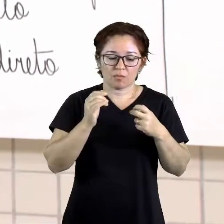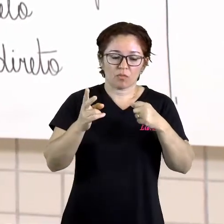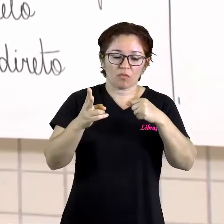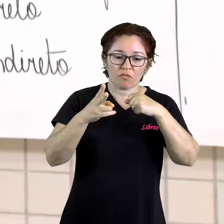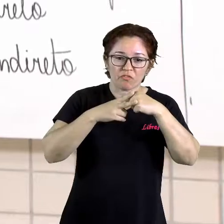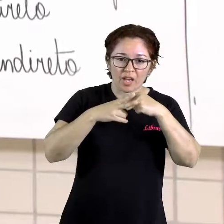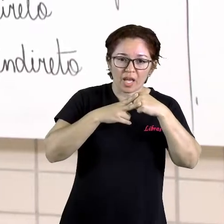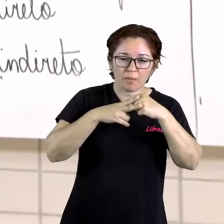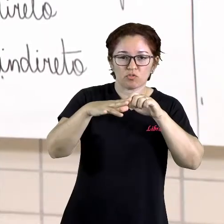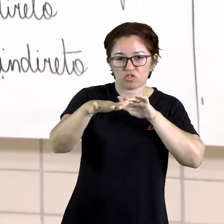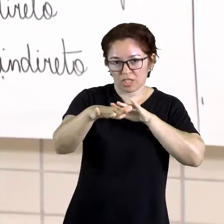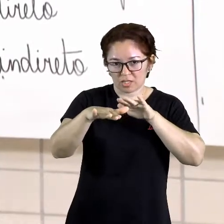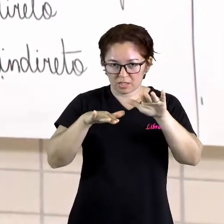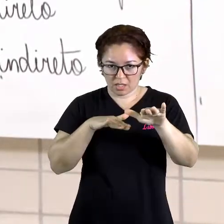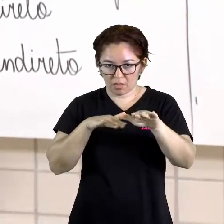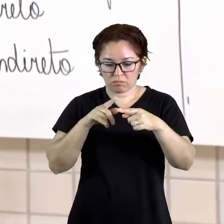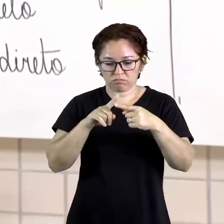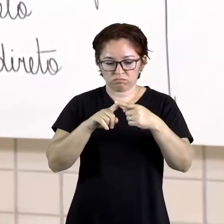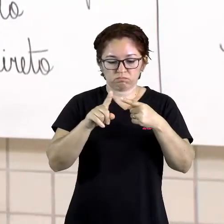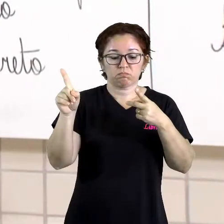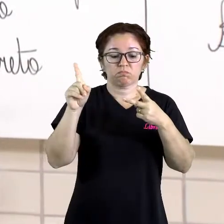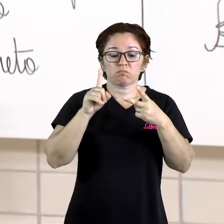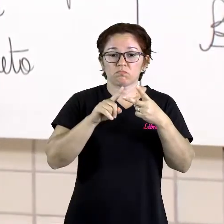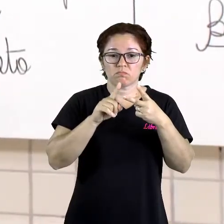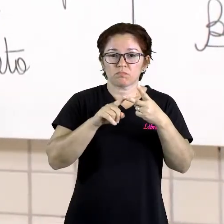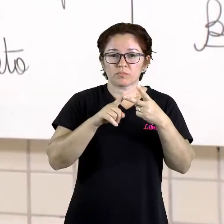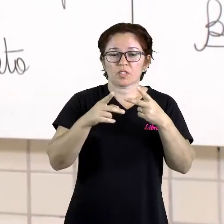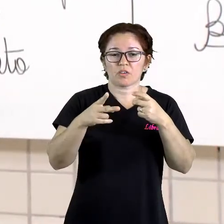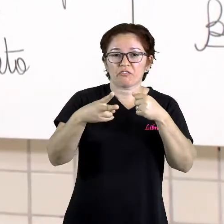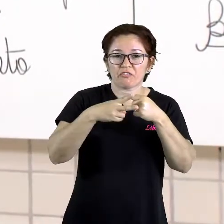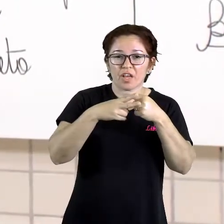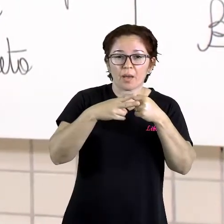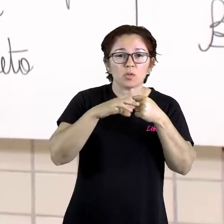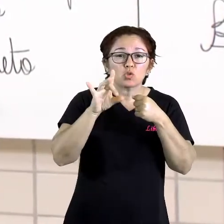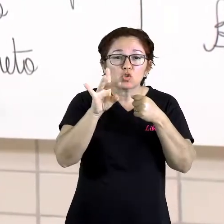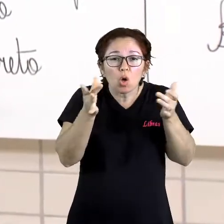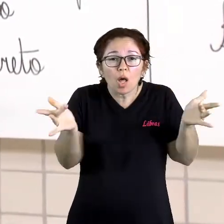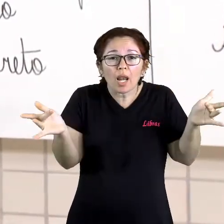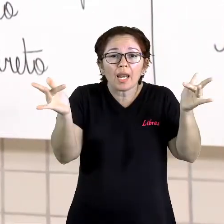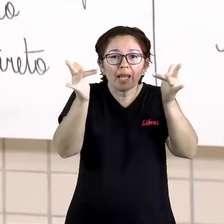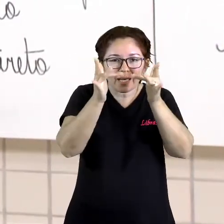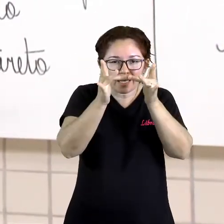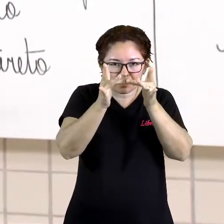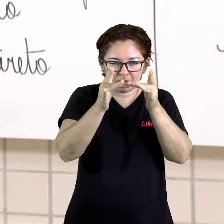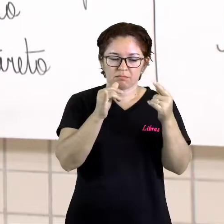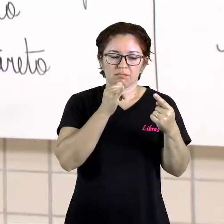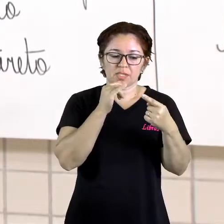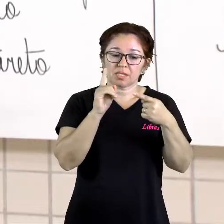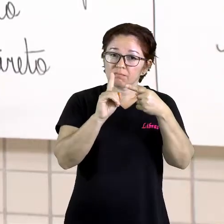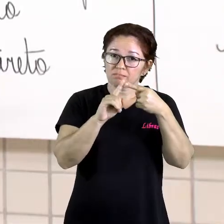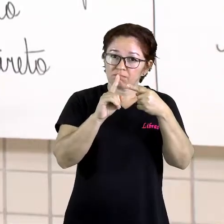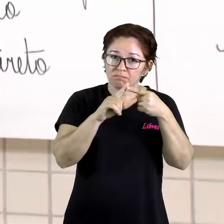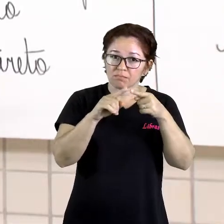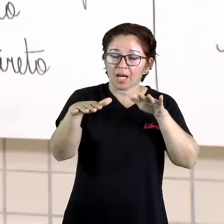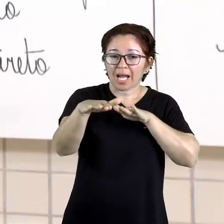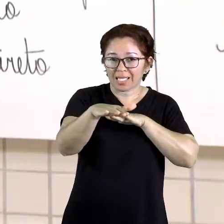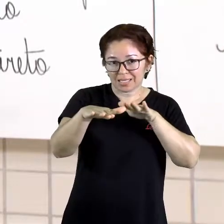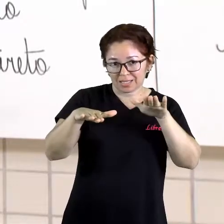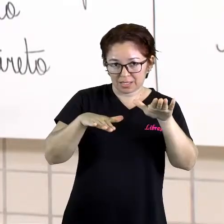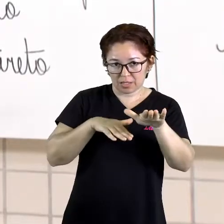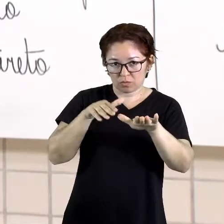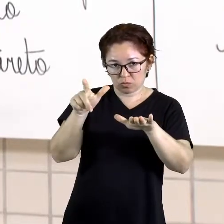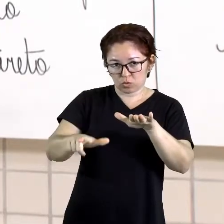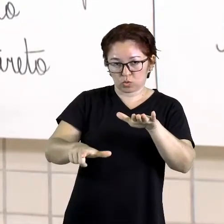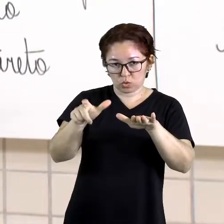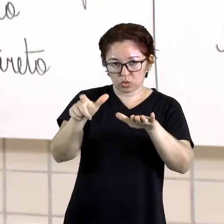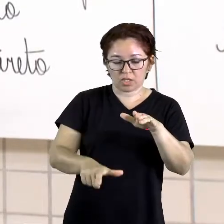verbo de ação, ele vai expressar uma ação desempenhada pelo sujeito, um processo. E o verbo de ligação, ele vai